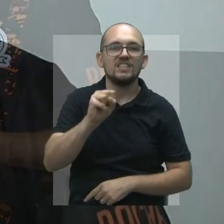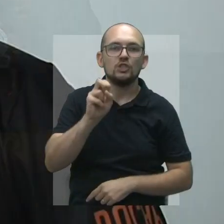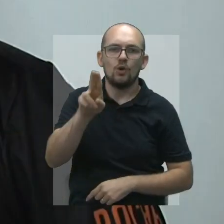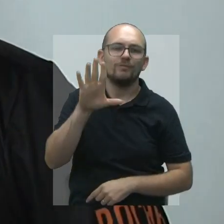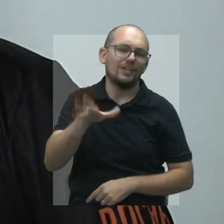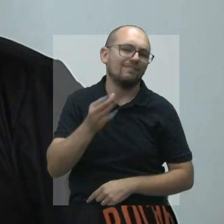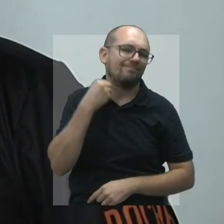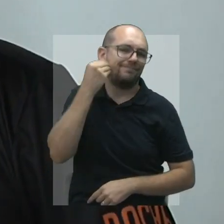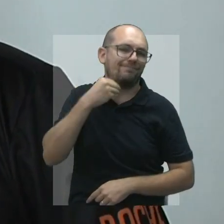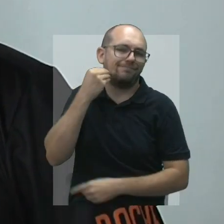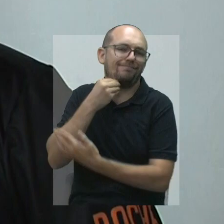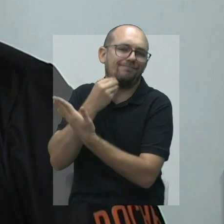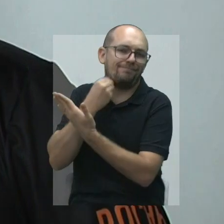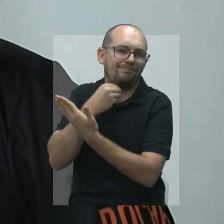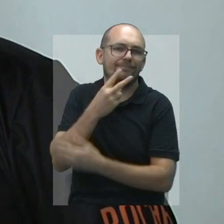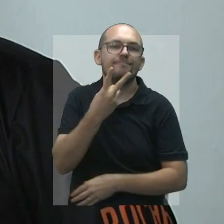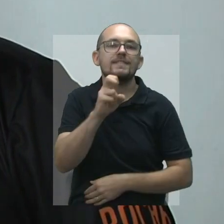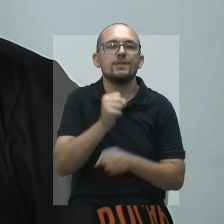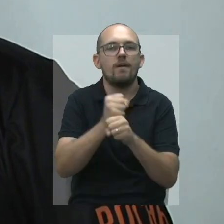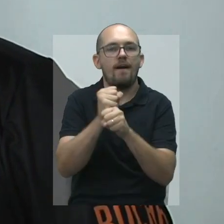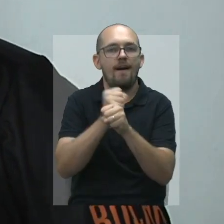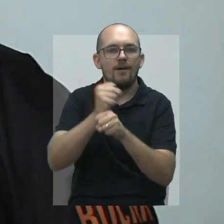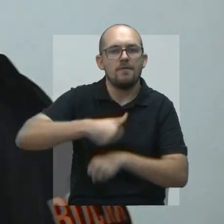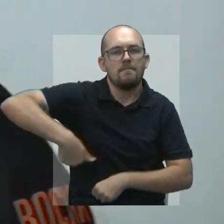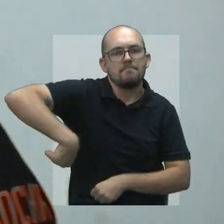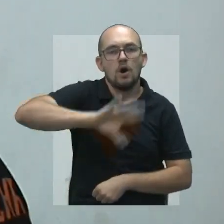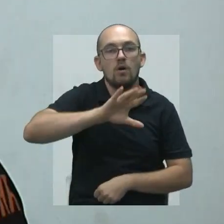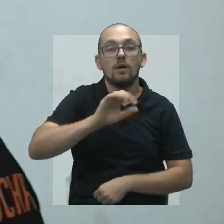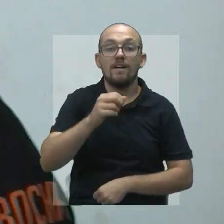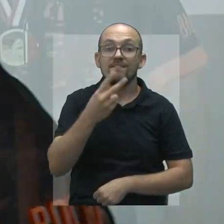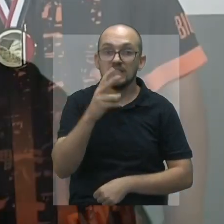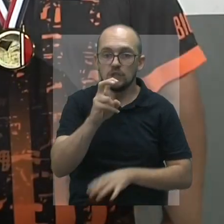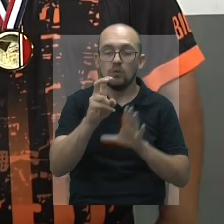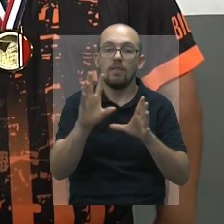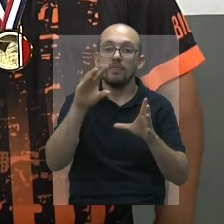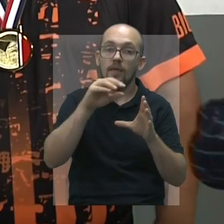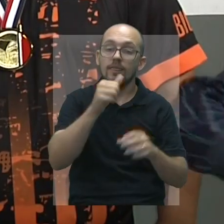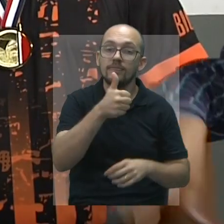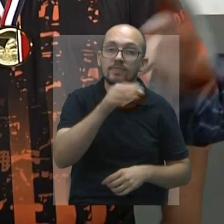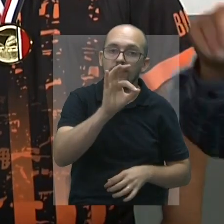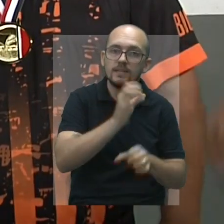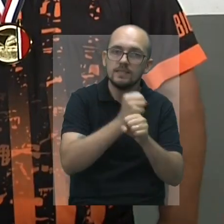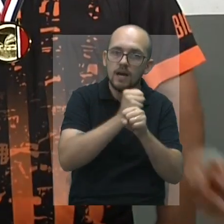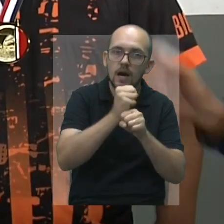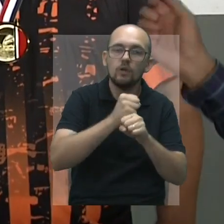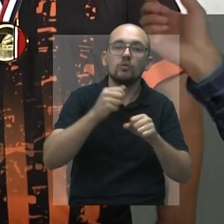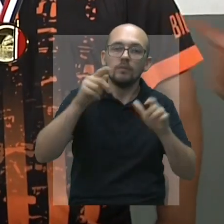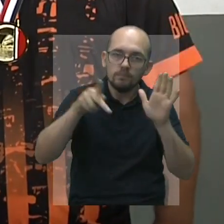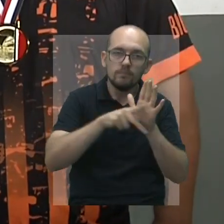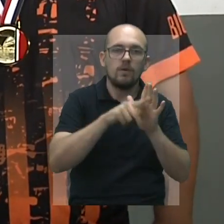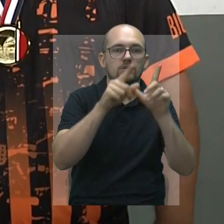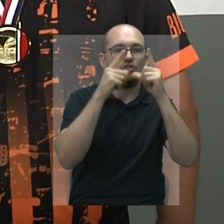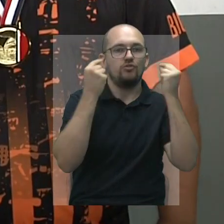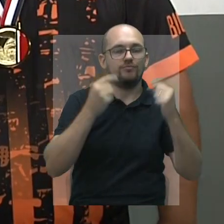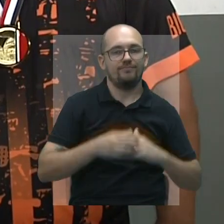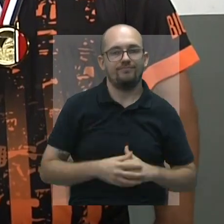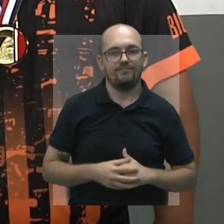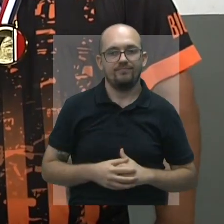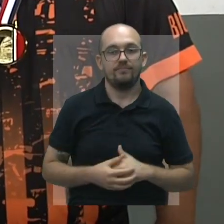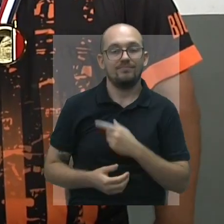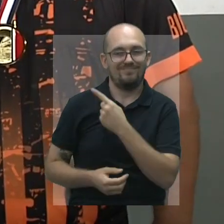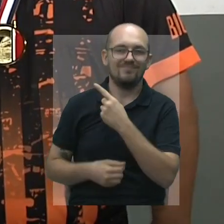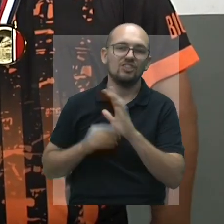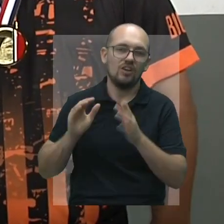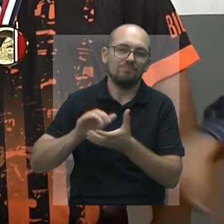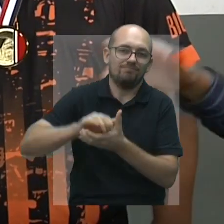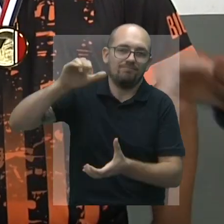bocha há 25 anos, sendo que 10 deles foram defendendo as cores jauenses. O atleta de 45 anos de idade